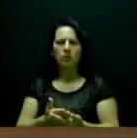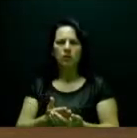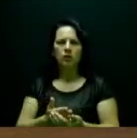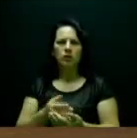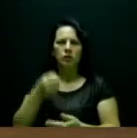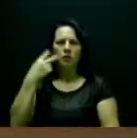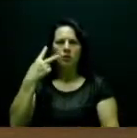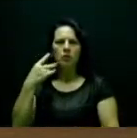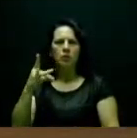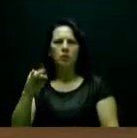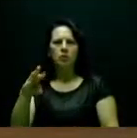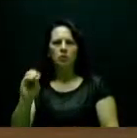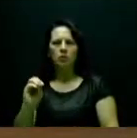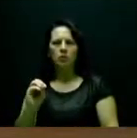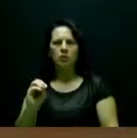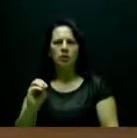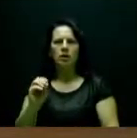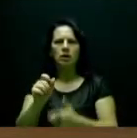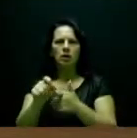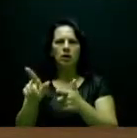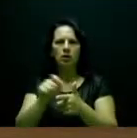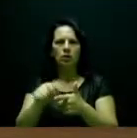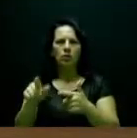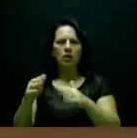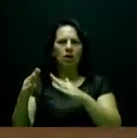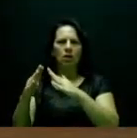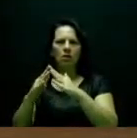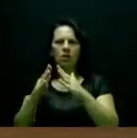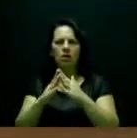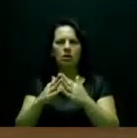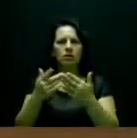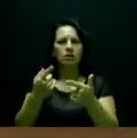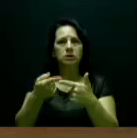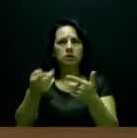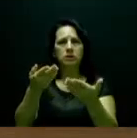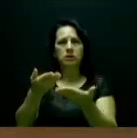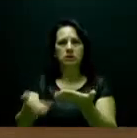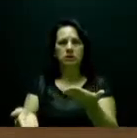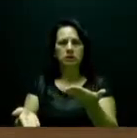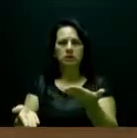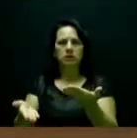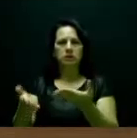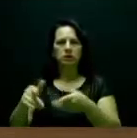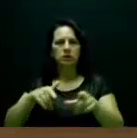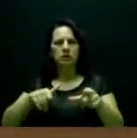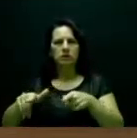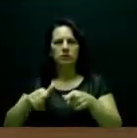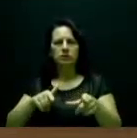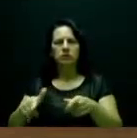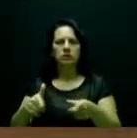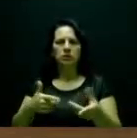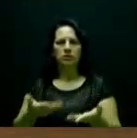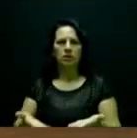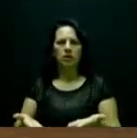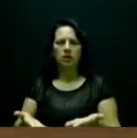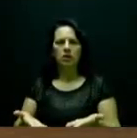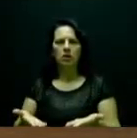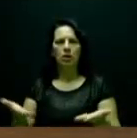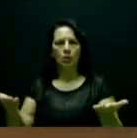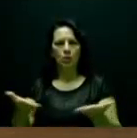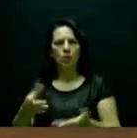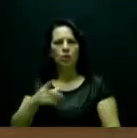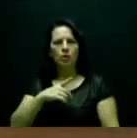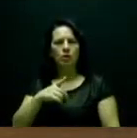vereador Dinho, se arriscaram em alugar casas aí, mas perderam o emprego, vereador César. E hoje existem